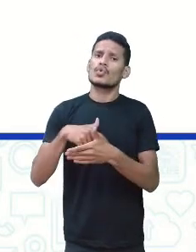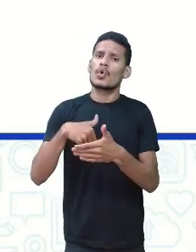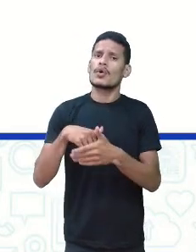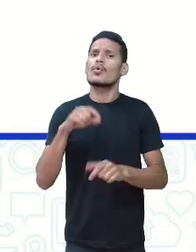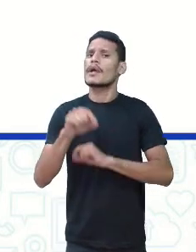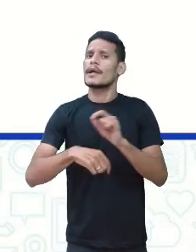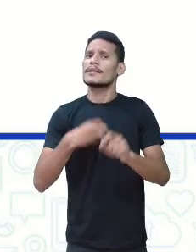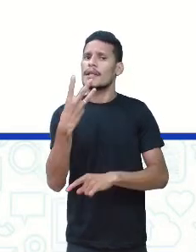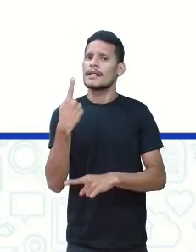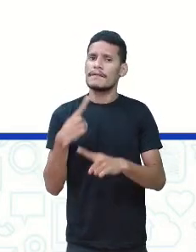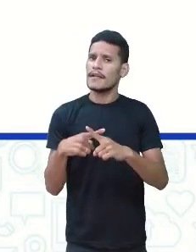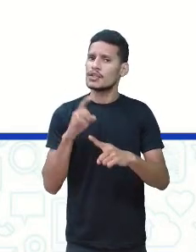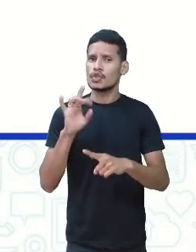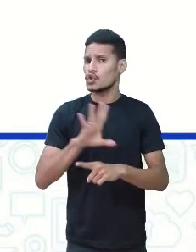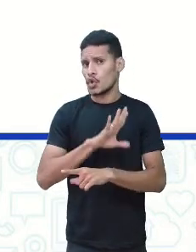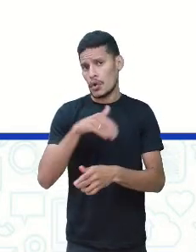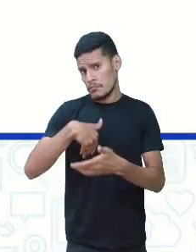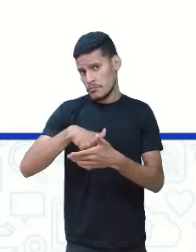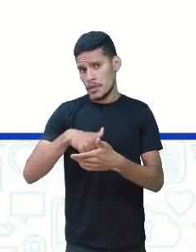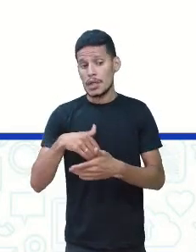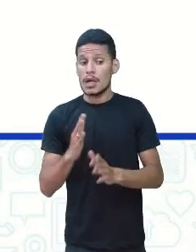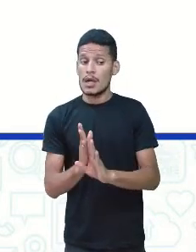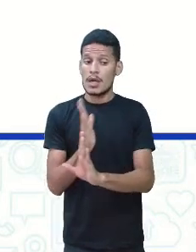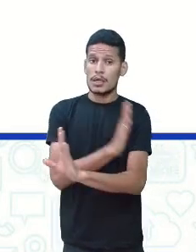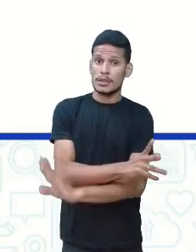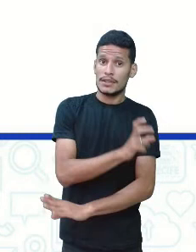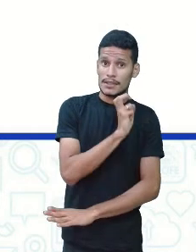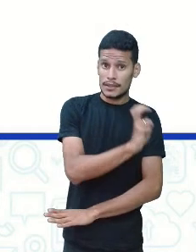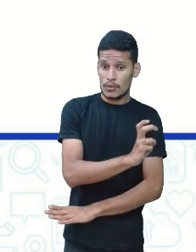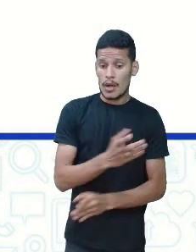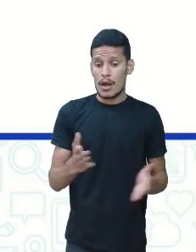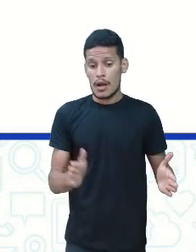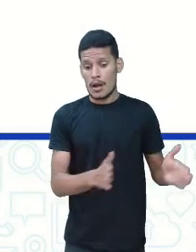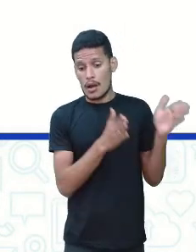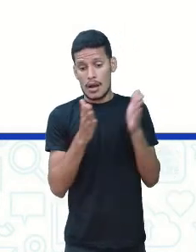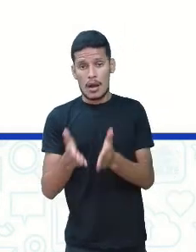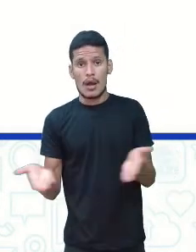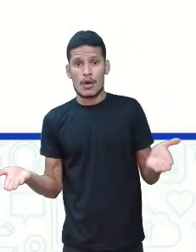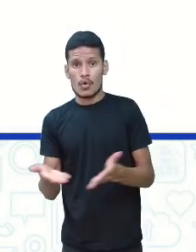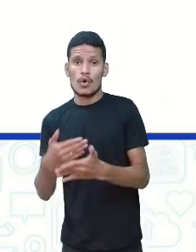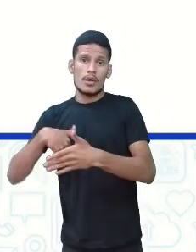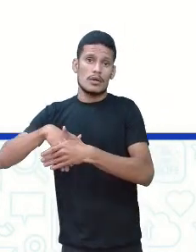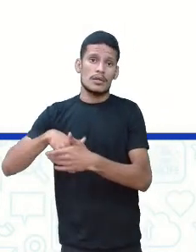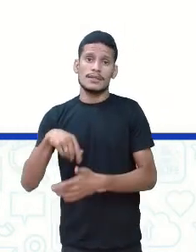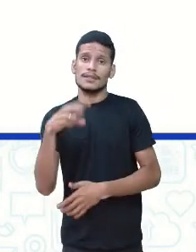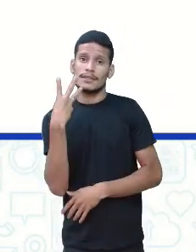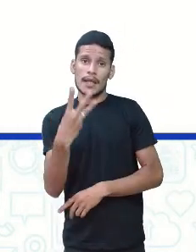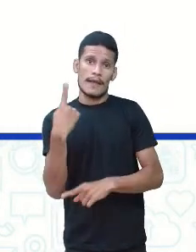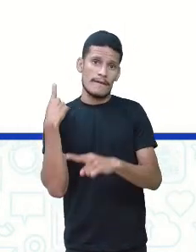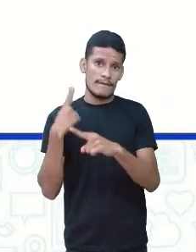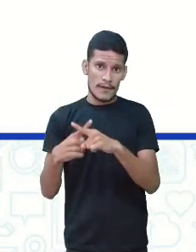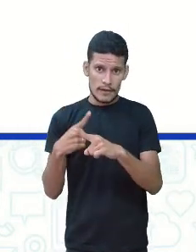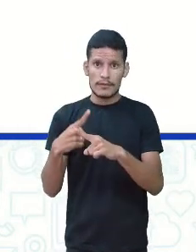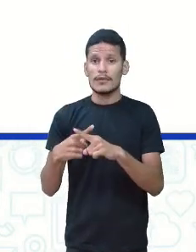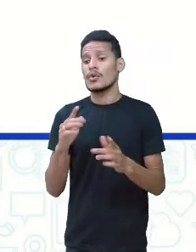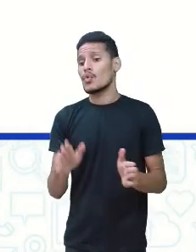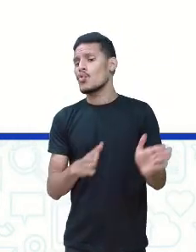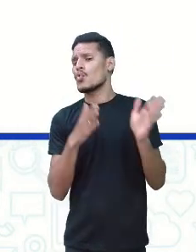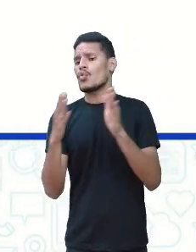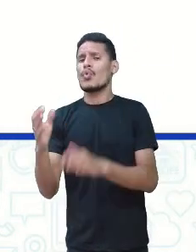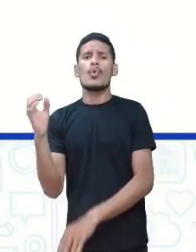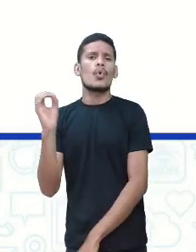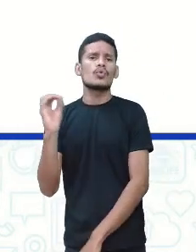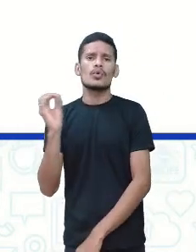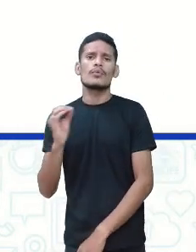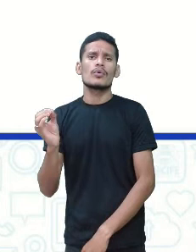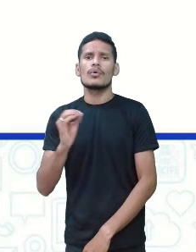3 vezes. Então vejam aí, a gente jogava 5, em setembro começou a jogar 3, em outubro,